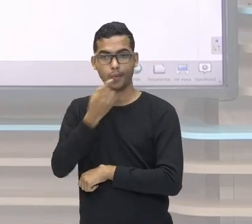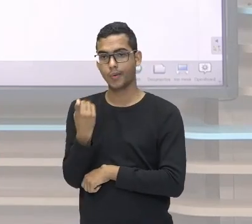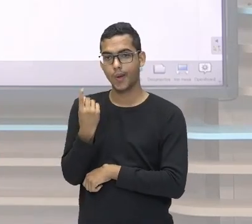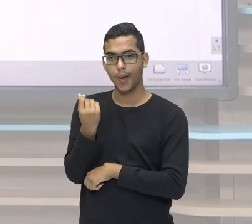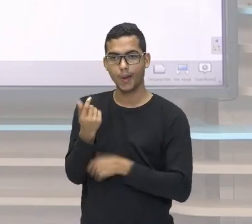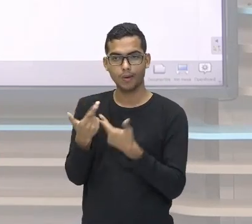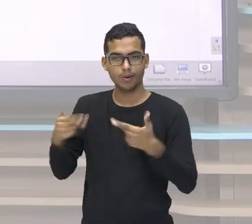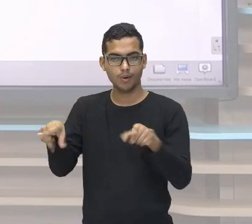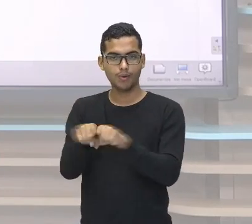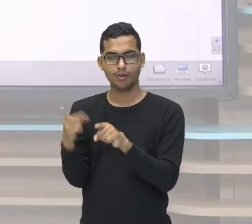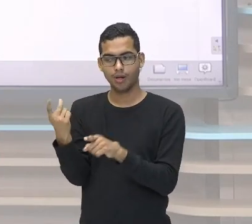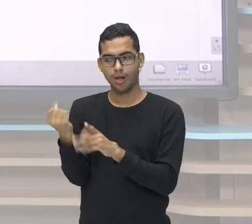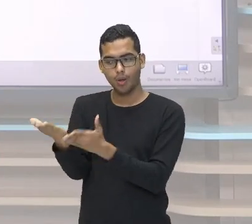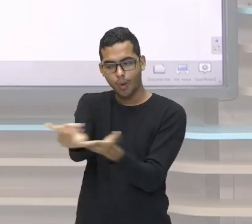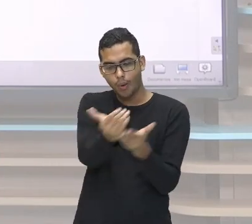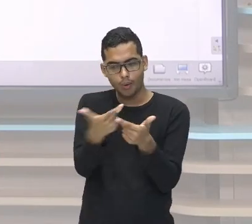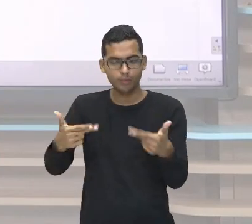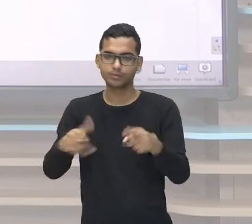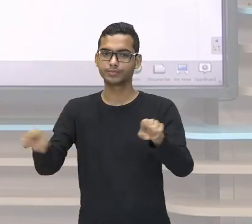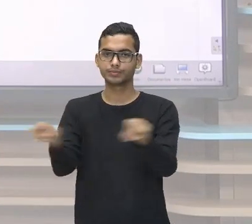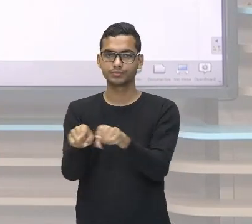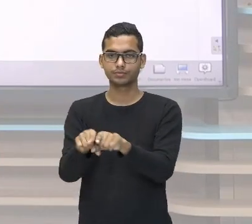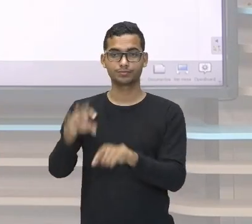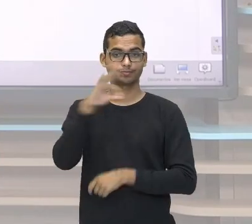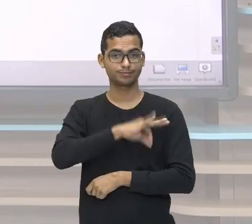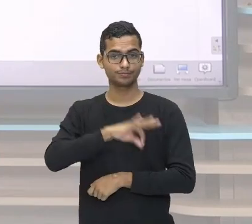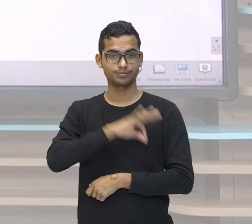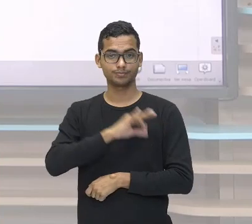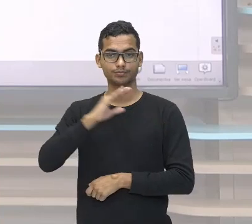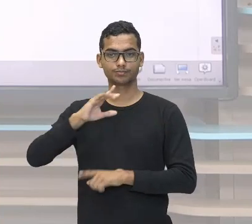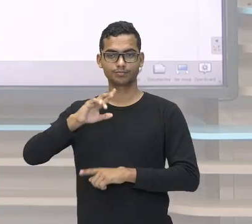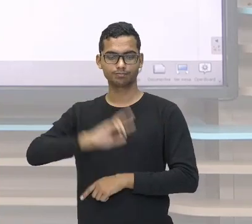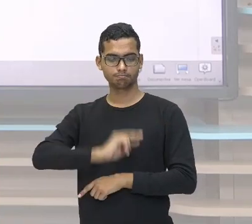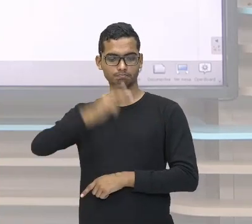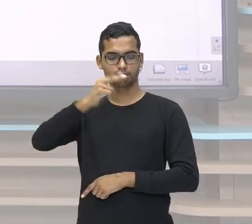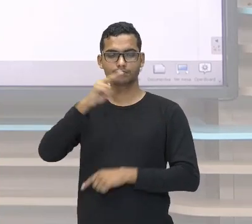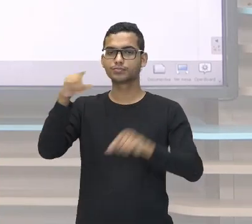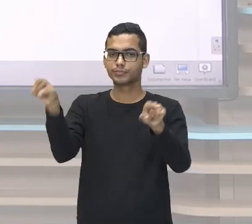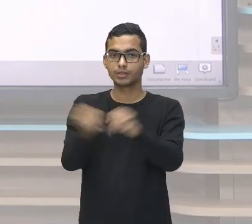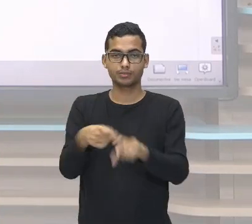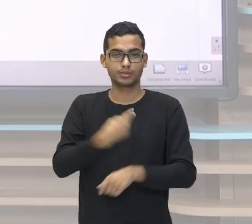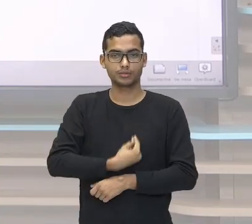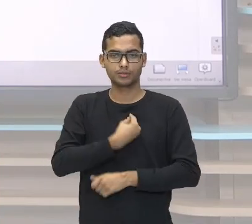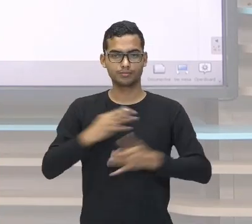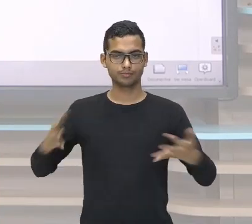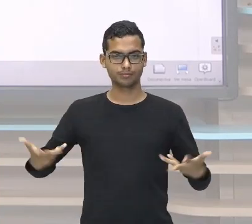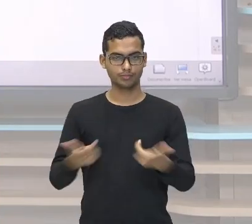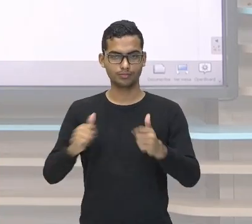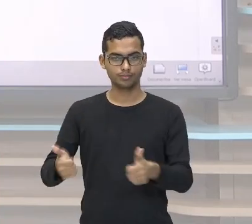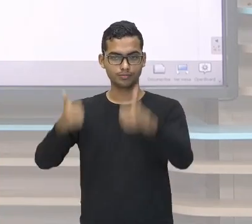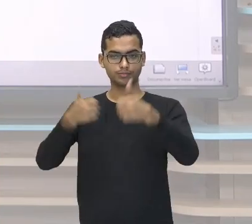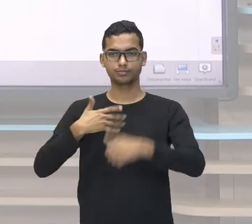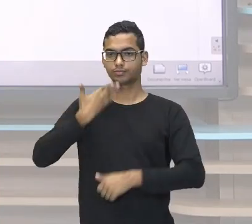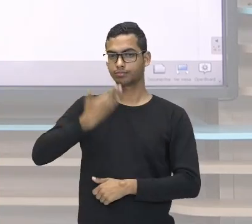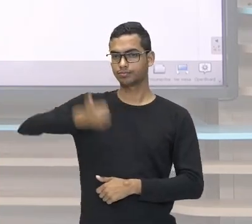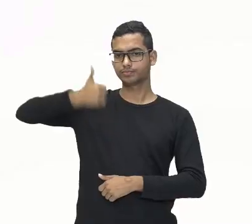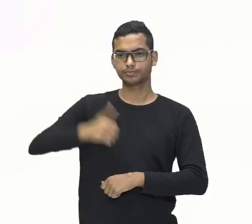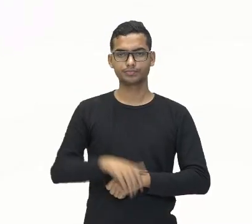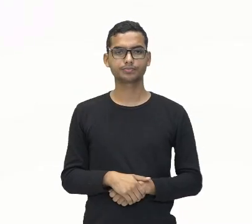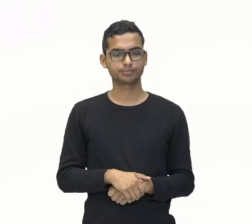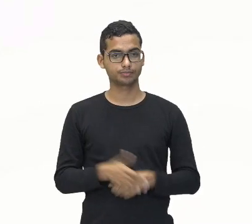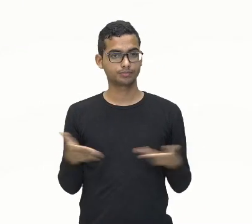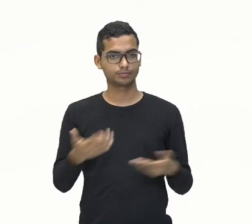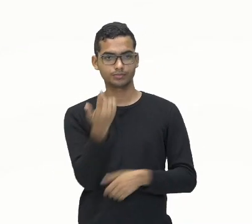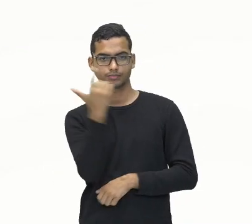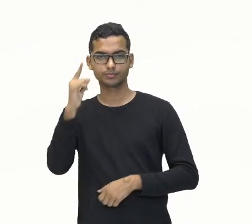angariar maiores vencimentos, maiores salários e viver mais confortavelmente. Vamos dar uma olhada na APEC. Eu